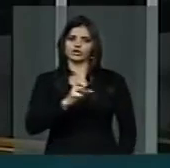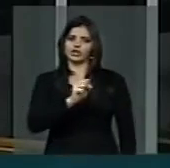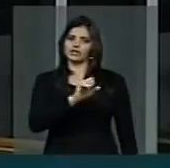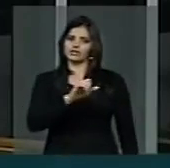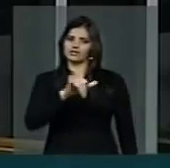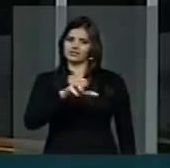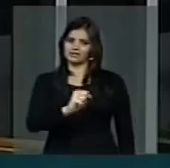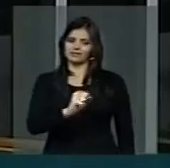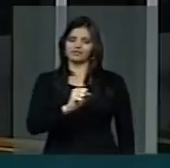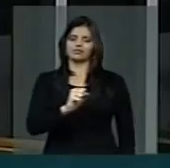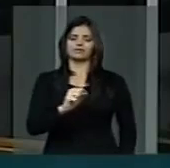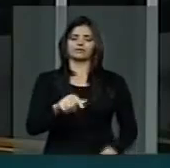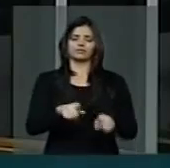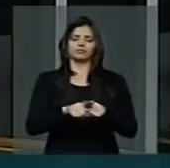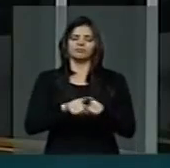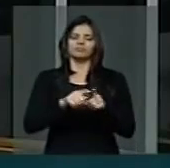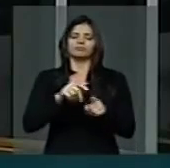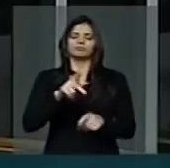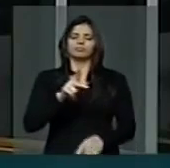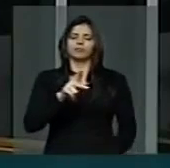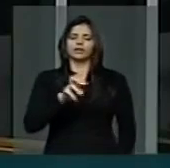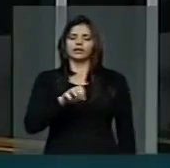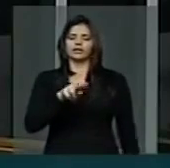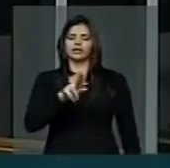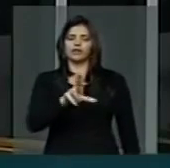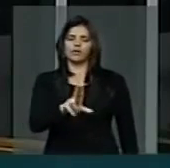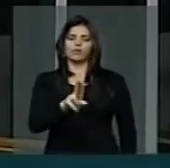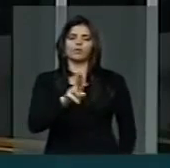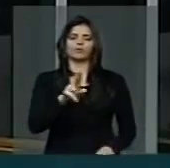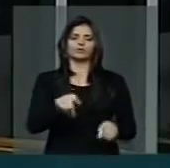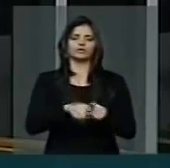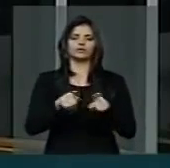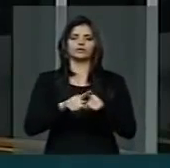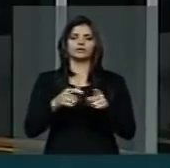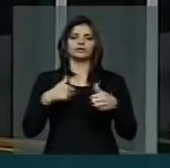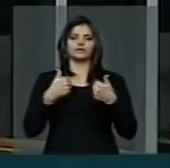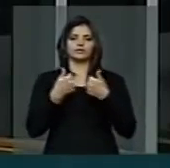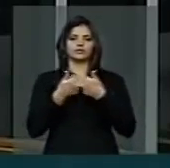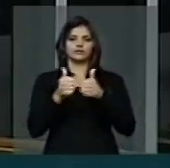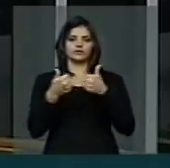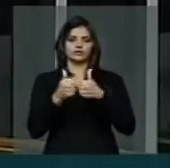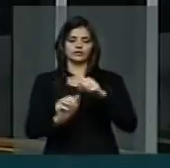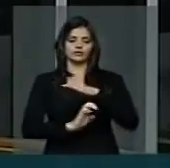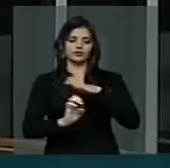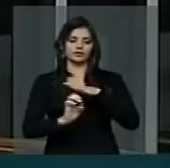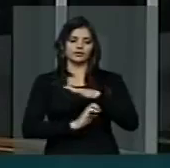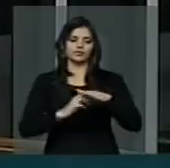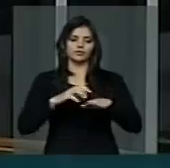e pneus pelas empresas de transporte, o novo regime especial prevê